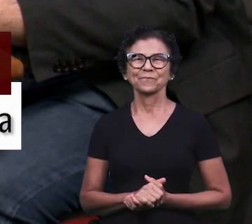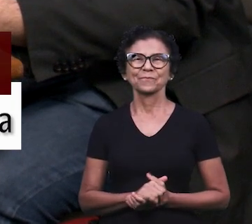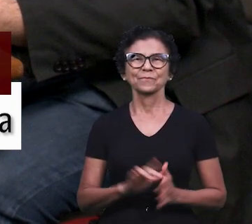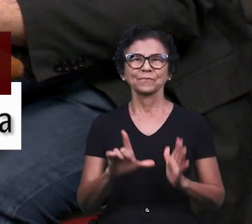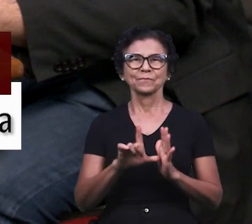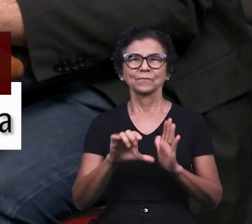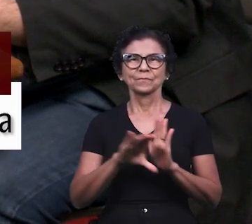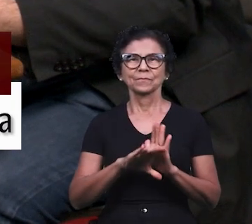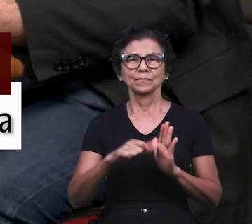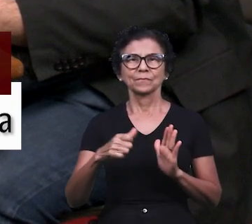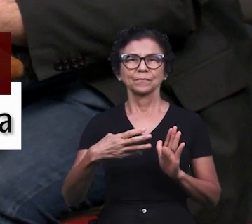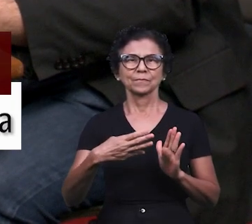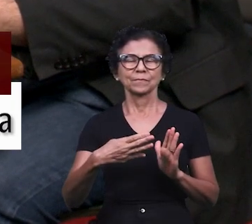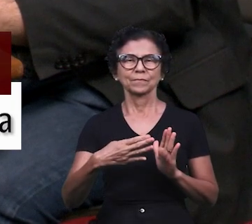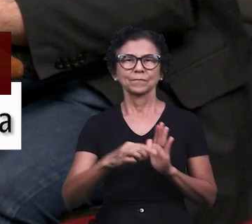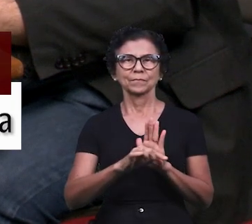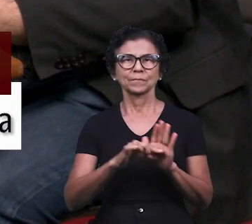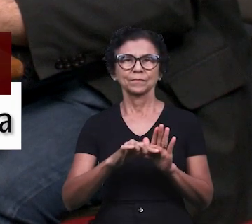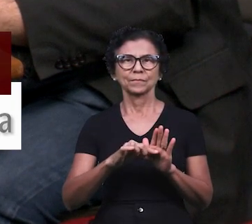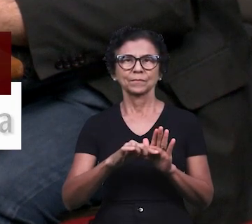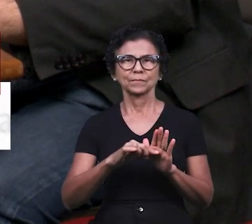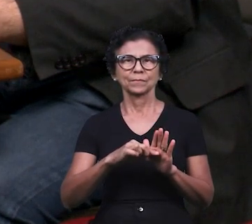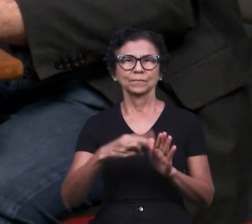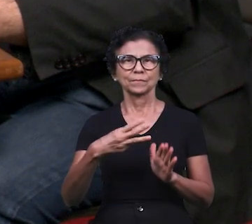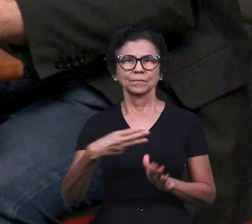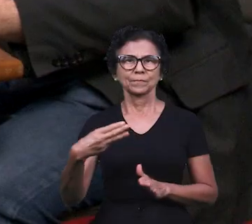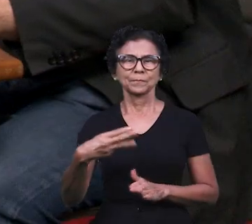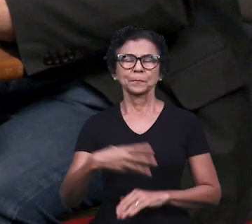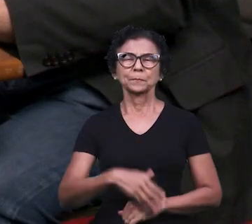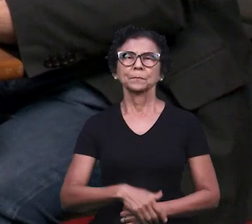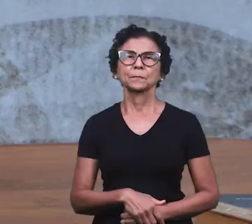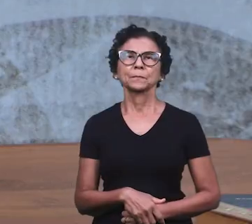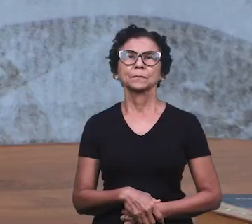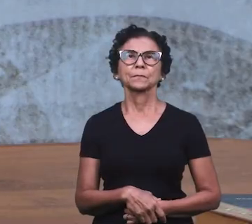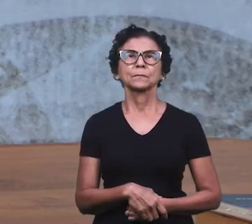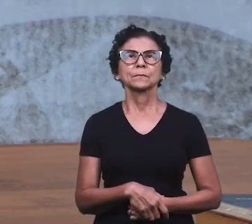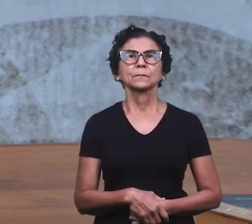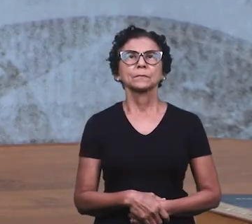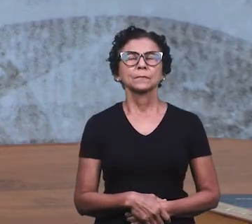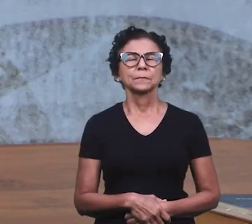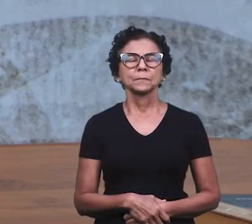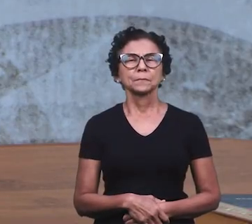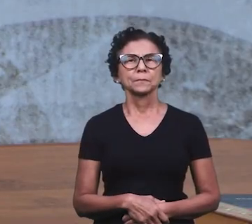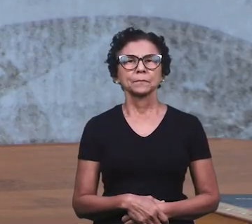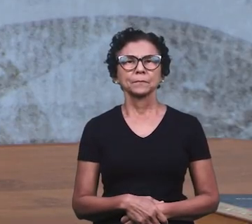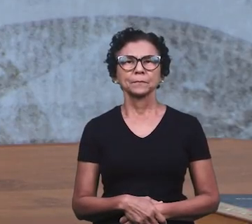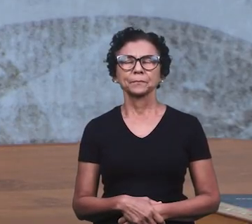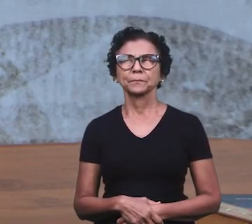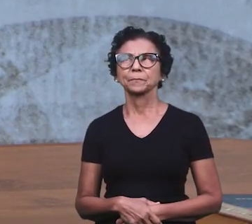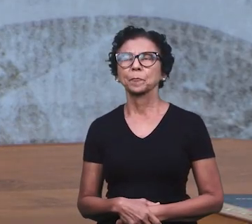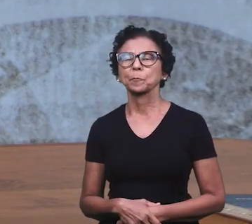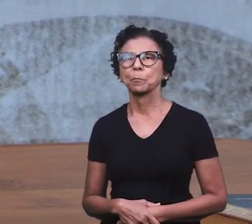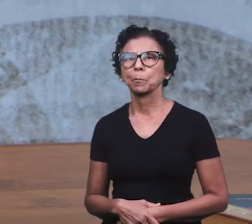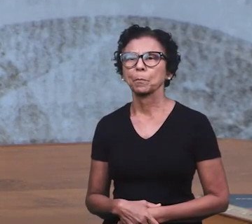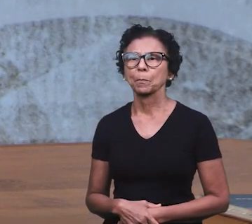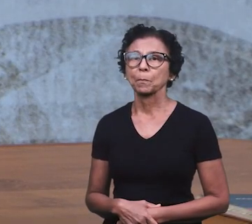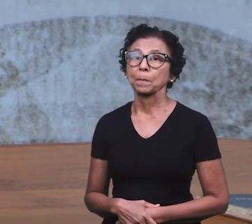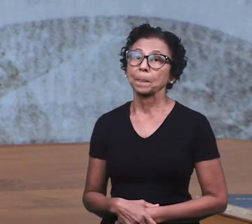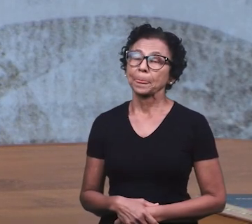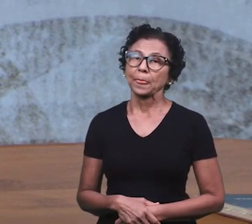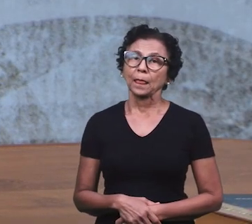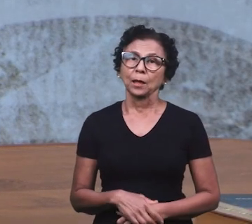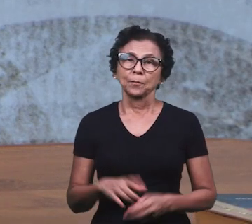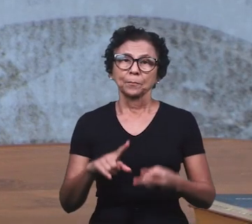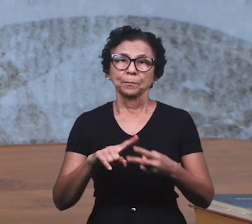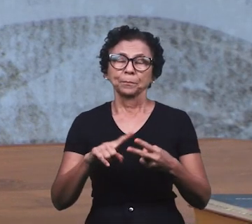capítulo 14, a partir do versículo 33. Falou mais o Senhor a Moisés e a